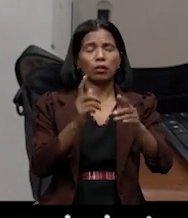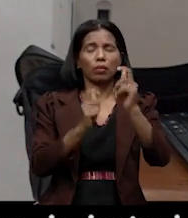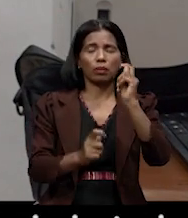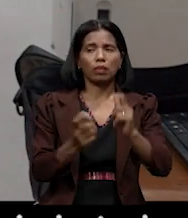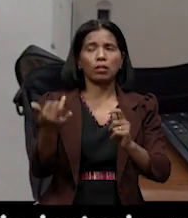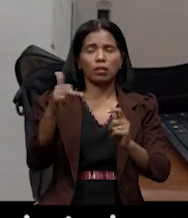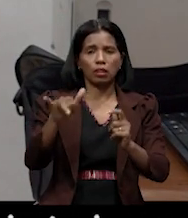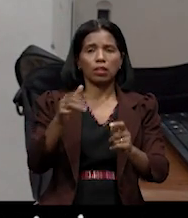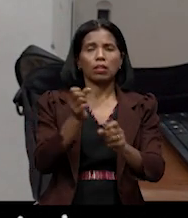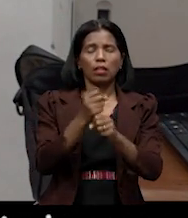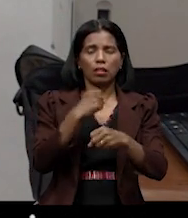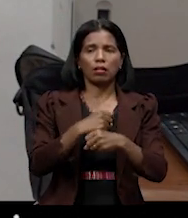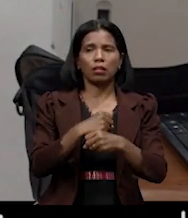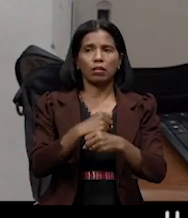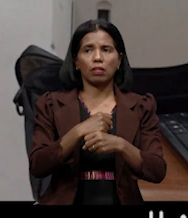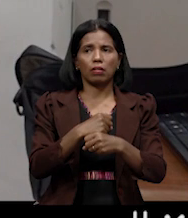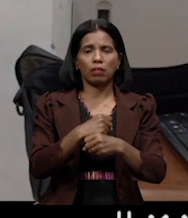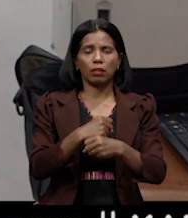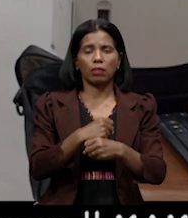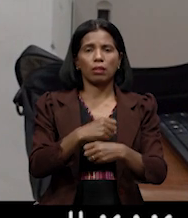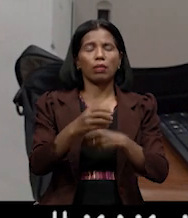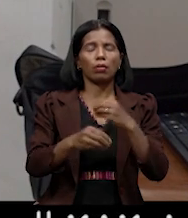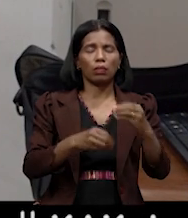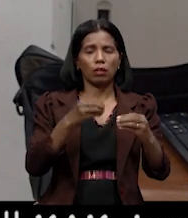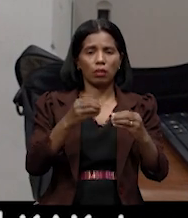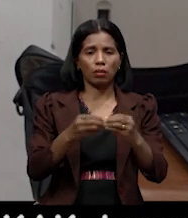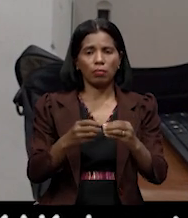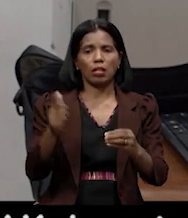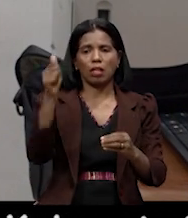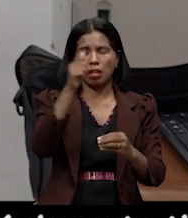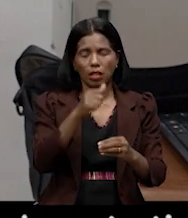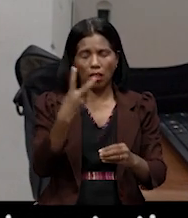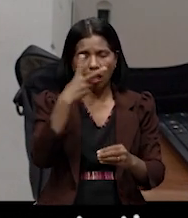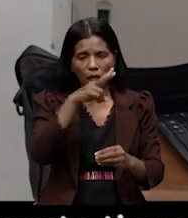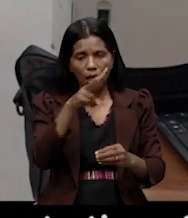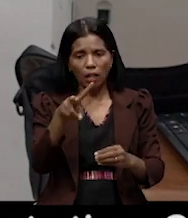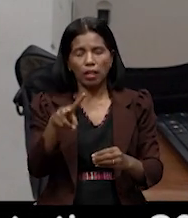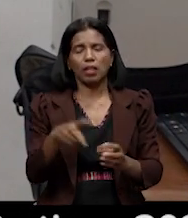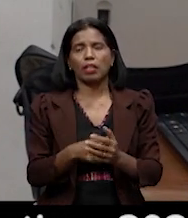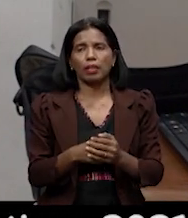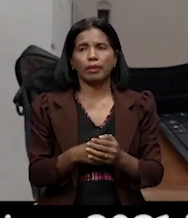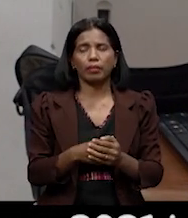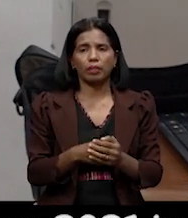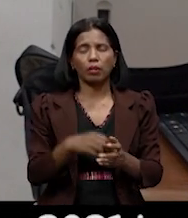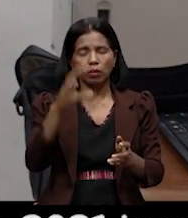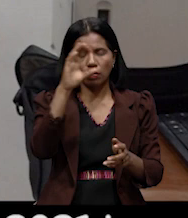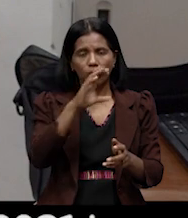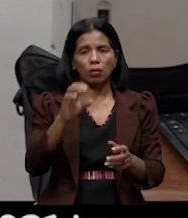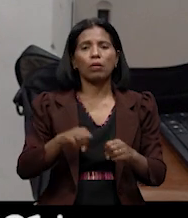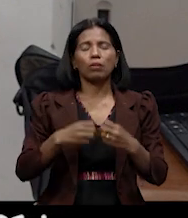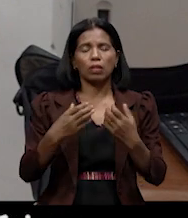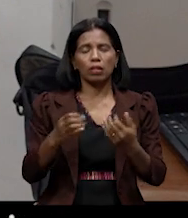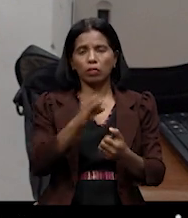ralo a auditoria, sira se ralo a fiscalização sucessivamente, vai a execução,